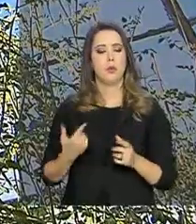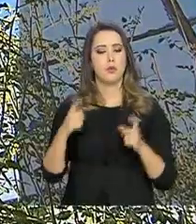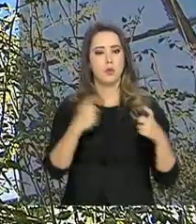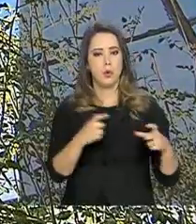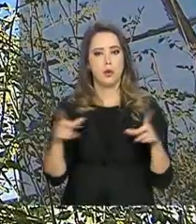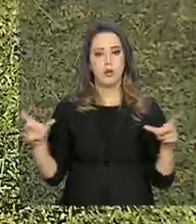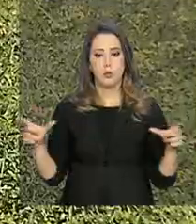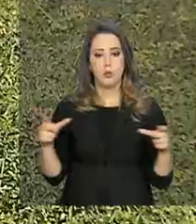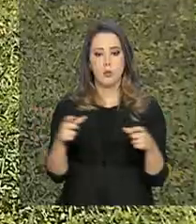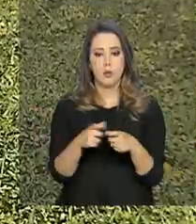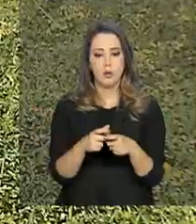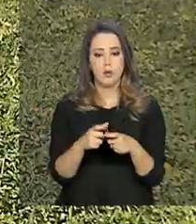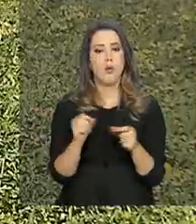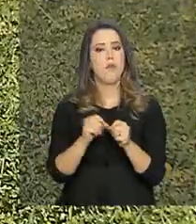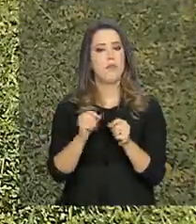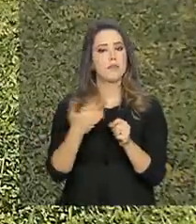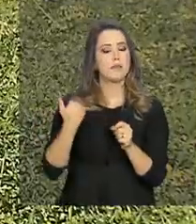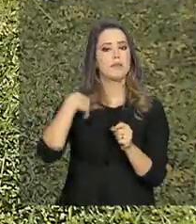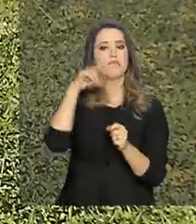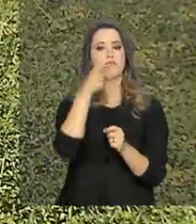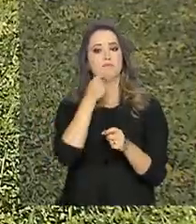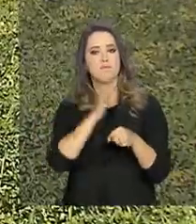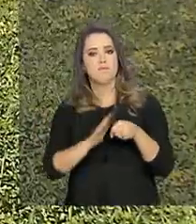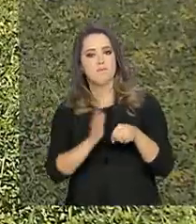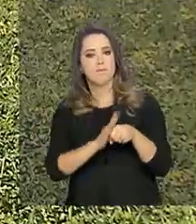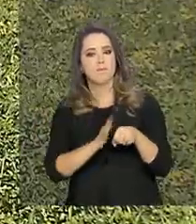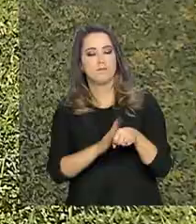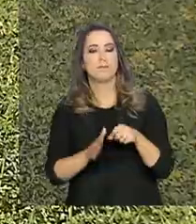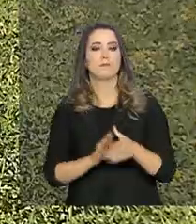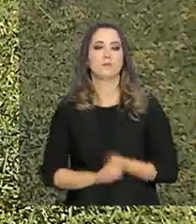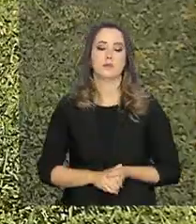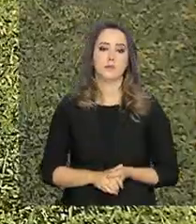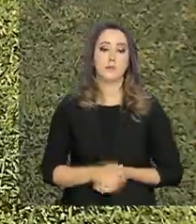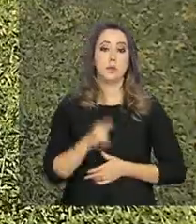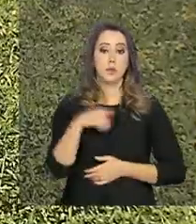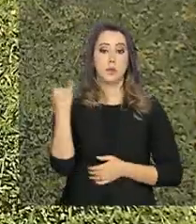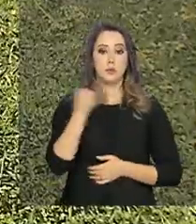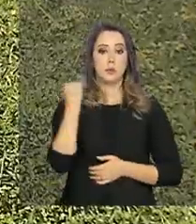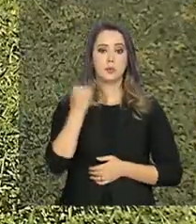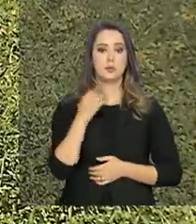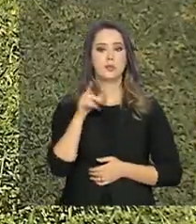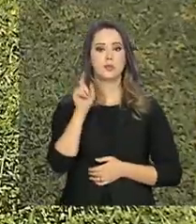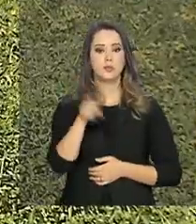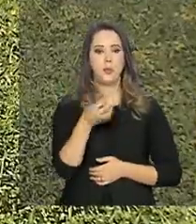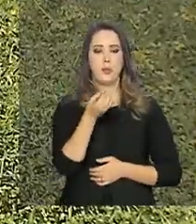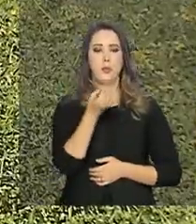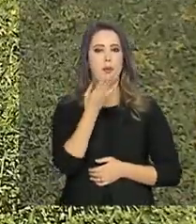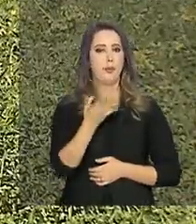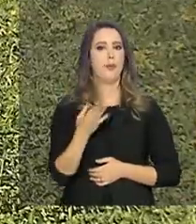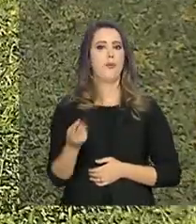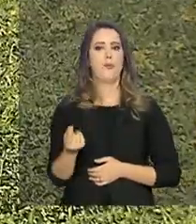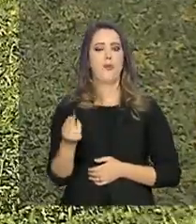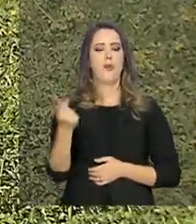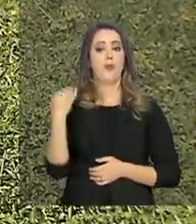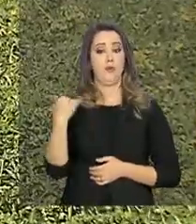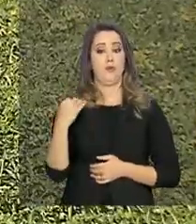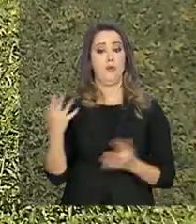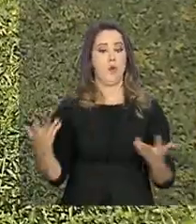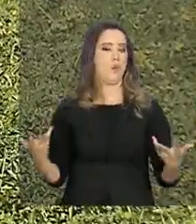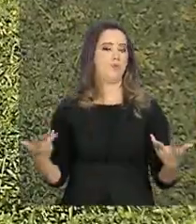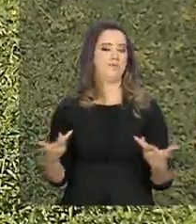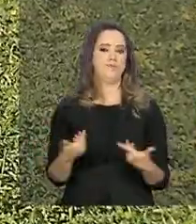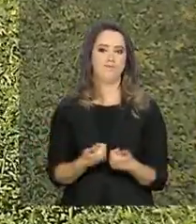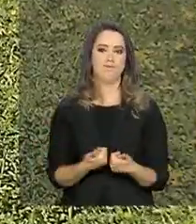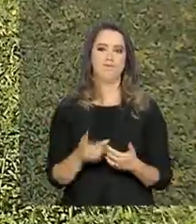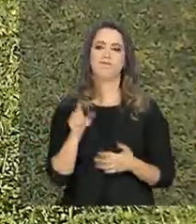espaço menor esse segmento gripe ele é um segmento de extremo valor agregado porque todo mundo sabe da extrema qualidade que esses frutos